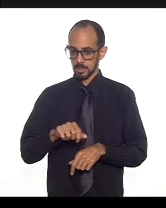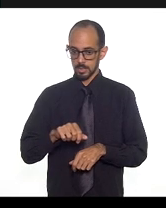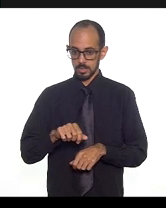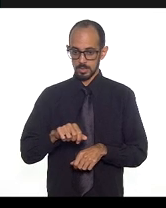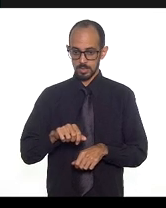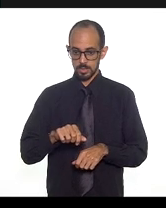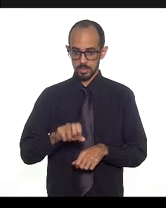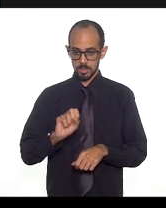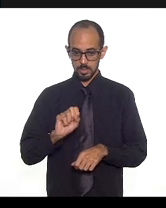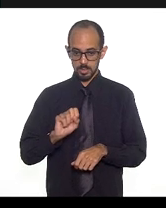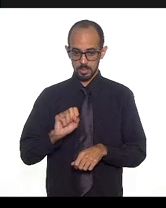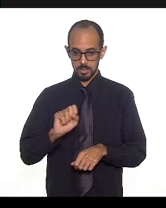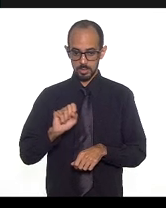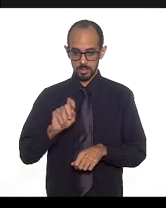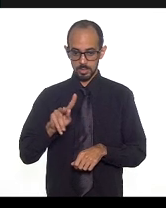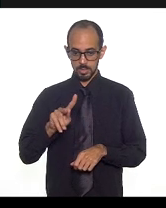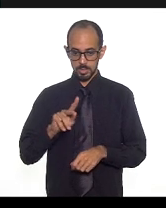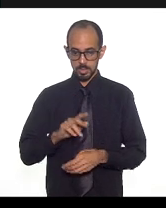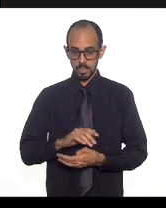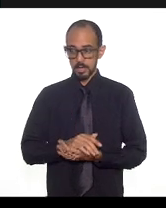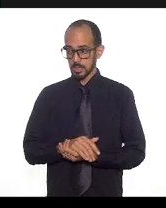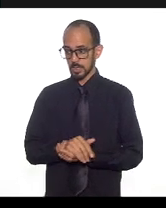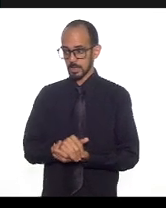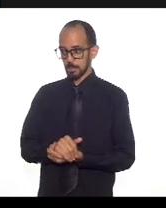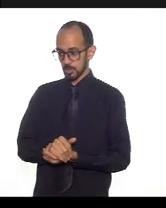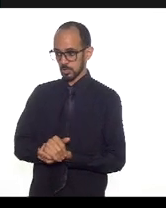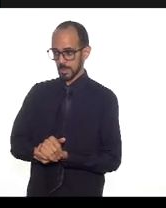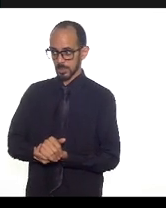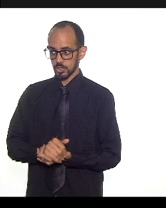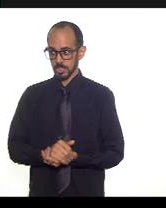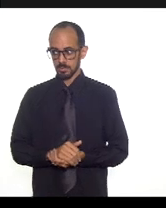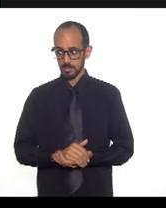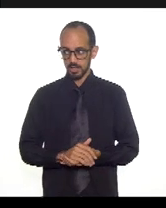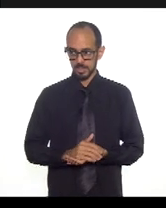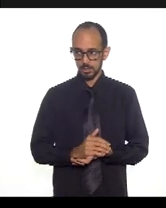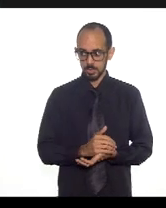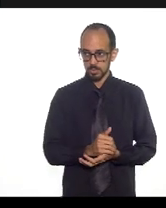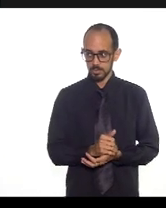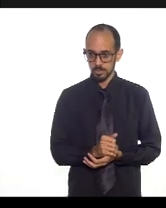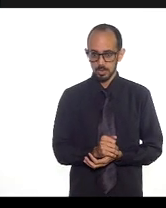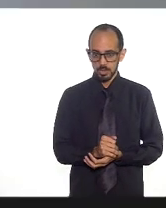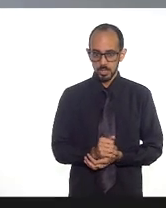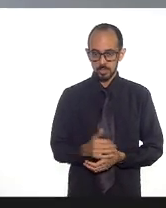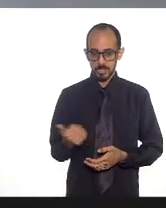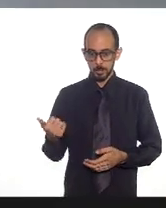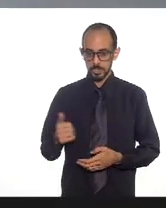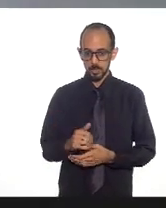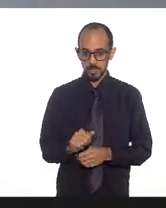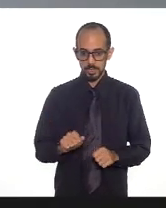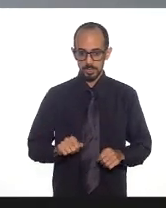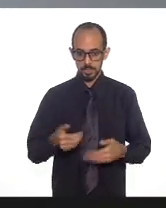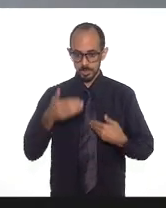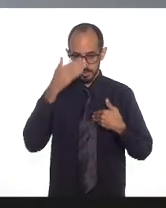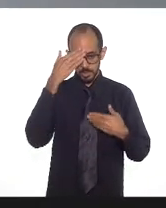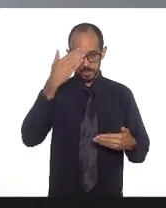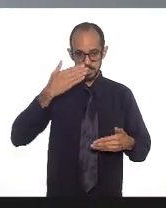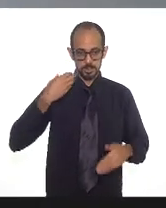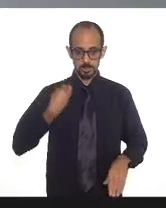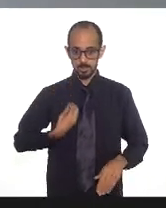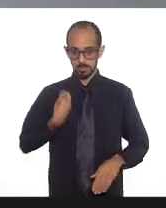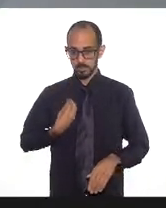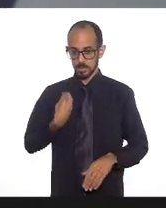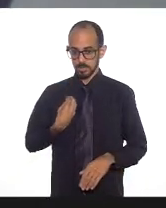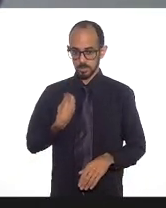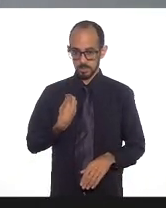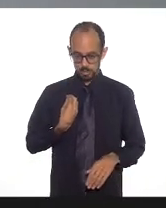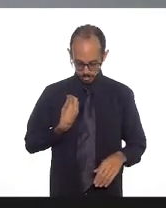Ok. Bom dia a todos e todas. Primeiro, quero agradecer aqui essa participação. Vou dividir com a